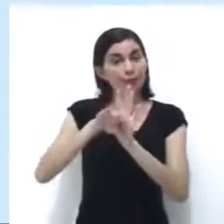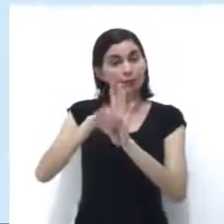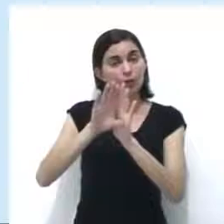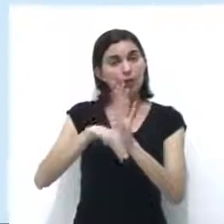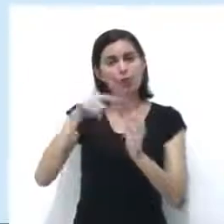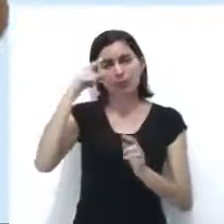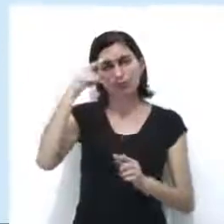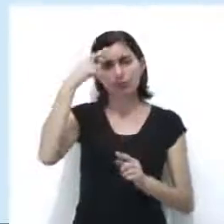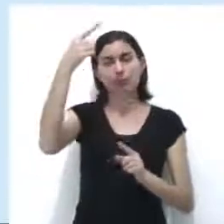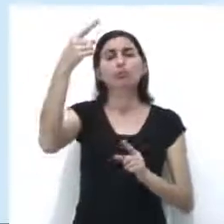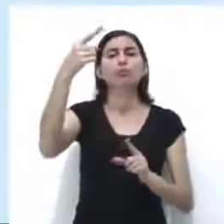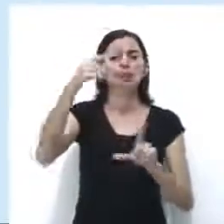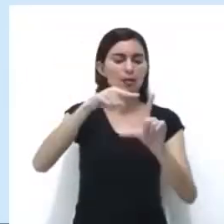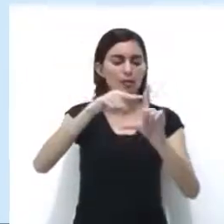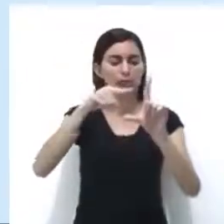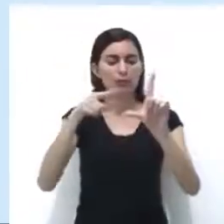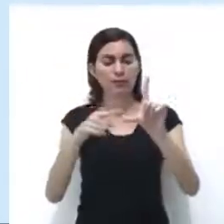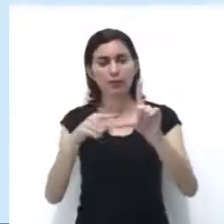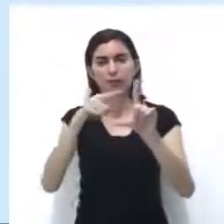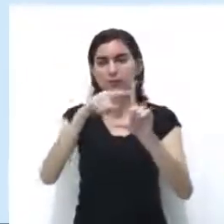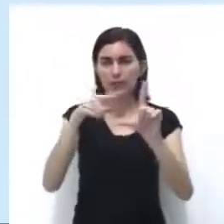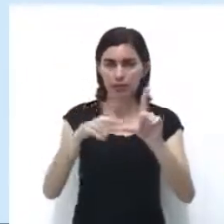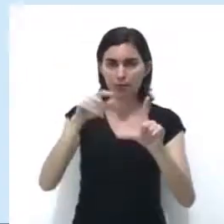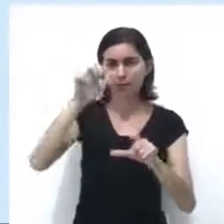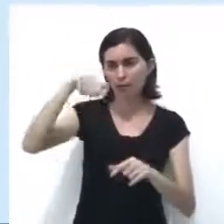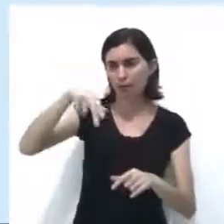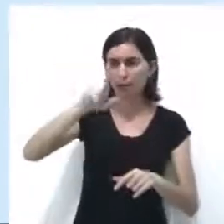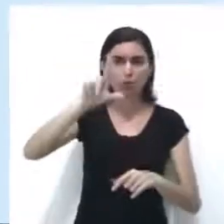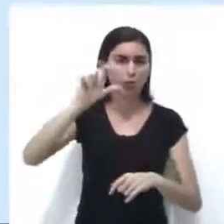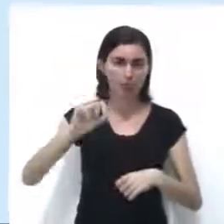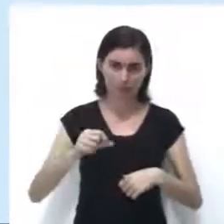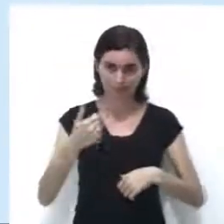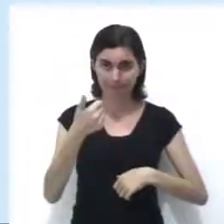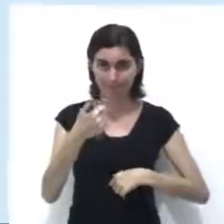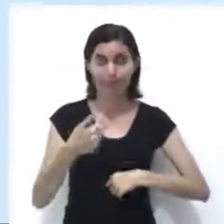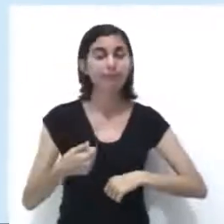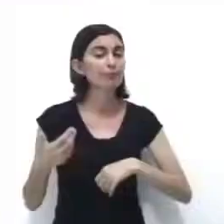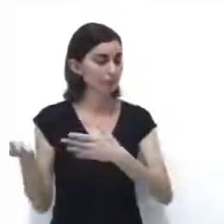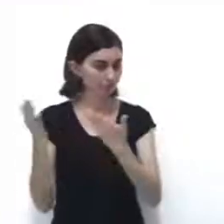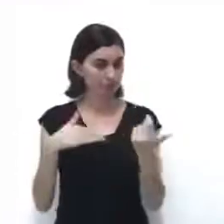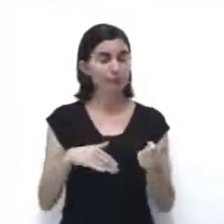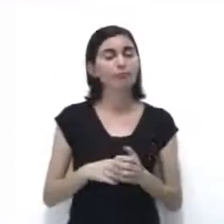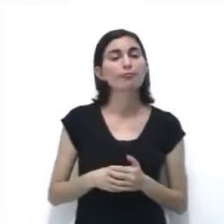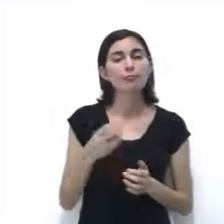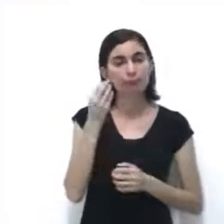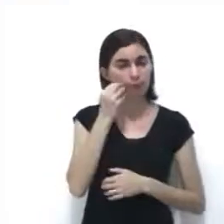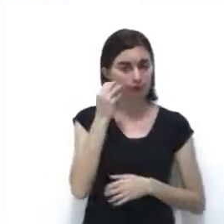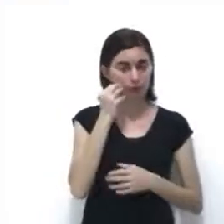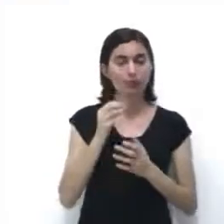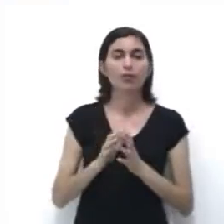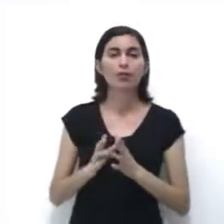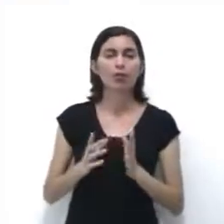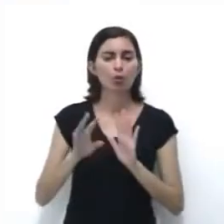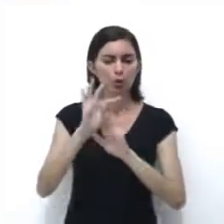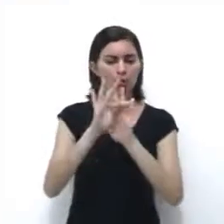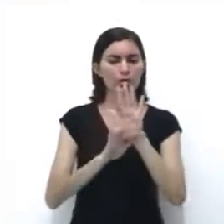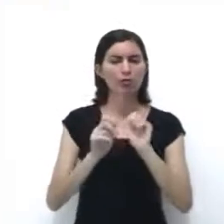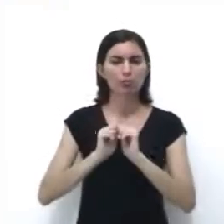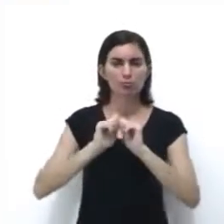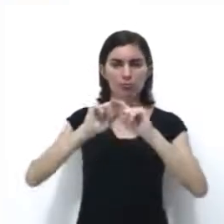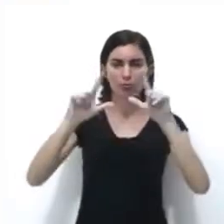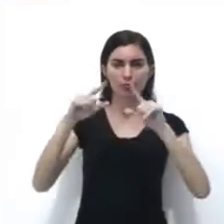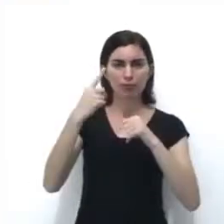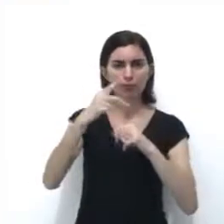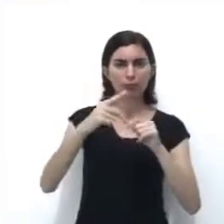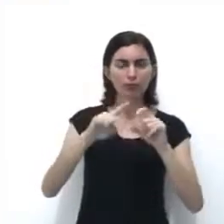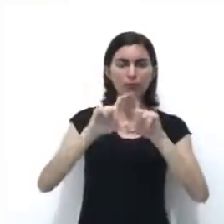o conceito, com a ideia de ângulo. Tá bom? Então vamos nessa aqui. Olha só, galerinha, um texto aí que aparece